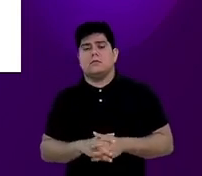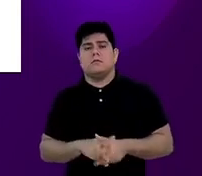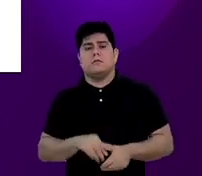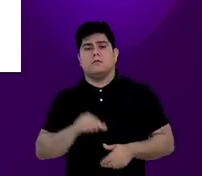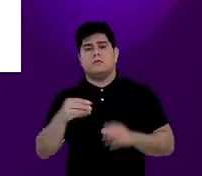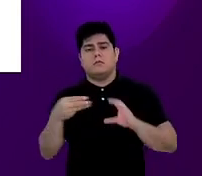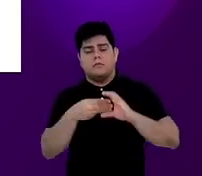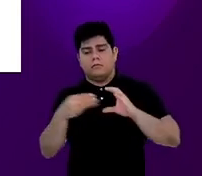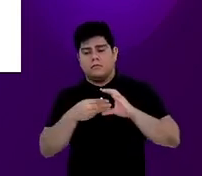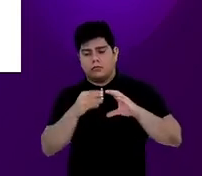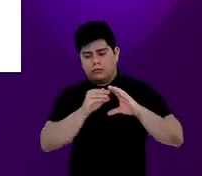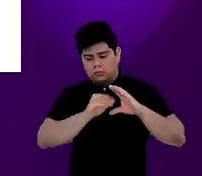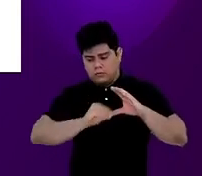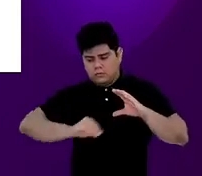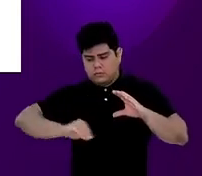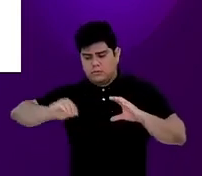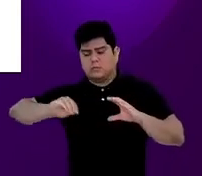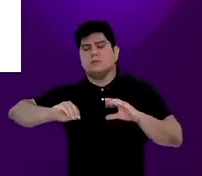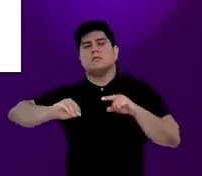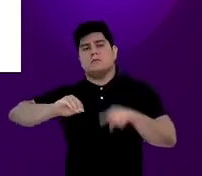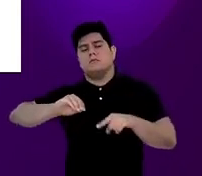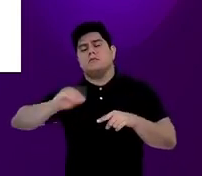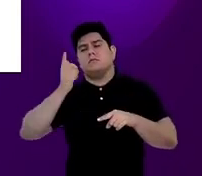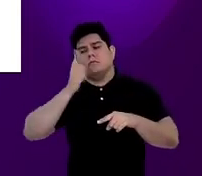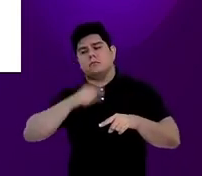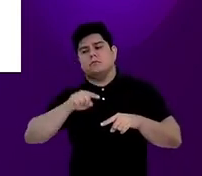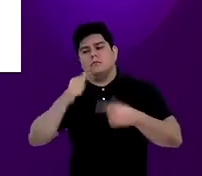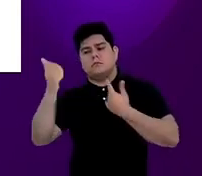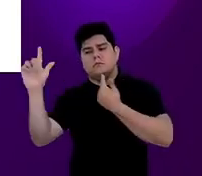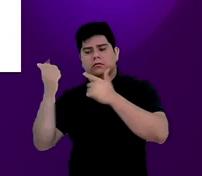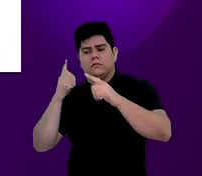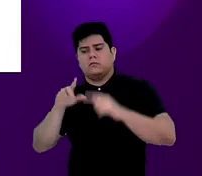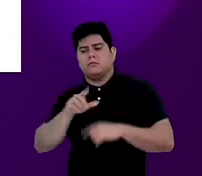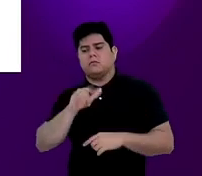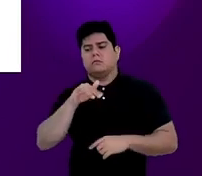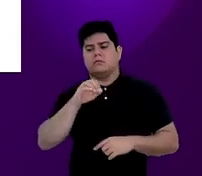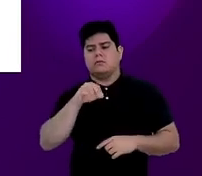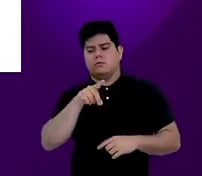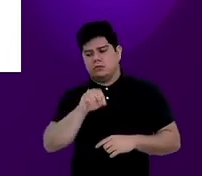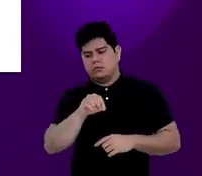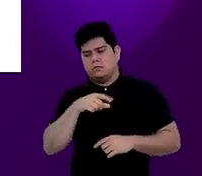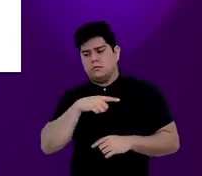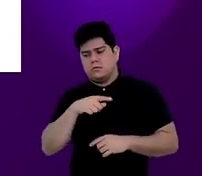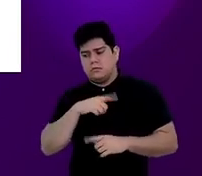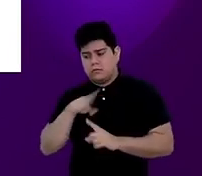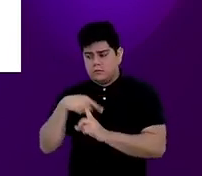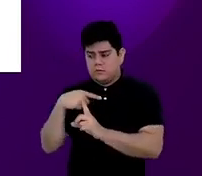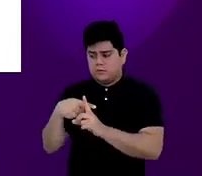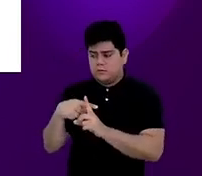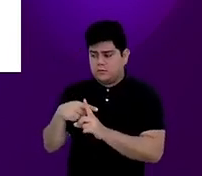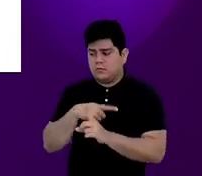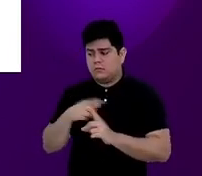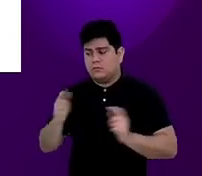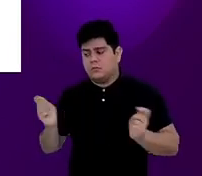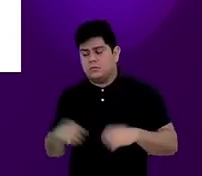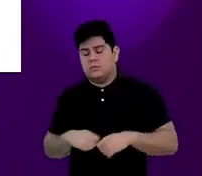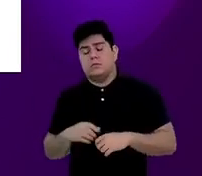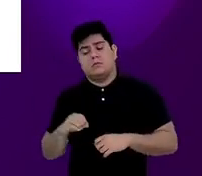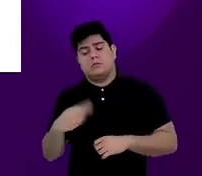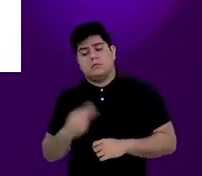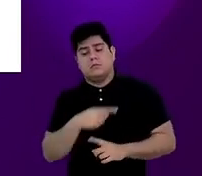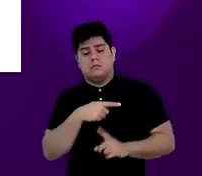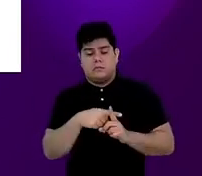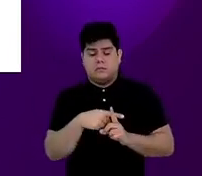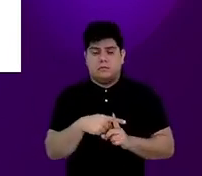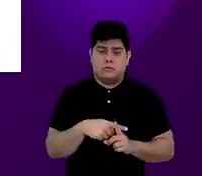iria se mover para lá, e a partir daí, então, para os outros linfonodos. Que uma vez que esse gânglio esteja positivo, existe a possibilidade de outros gânglios estarem